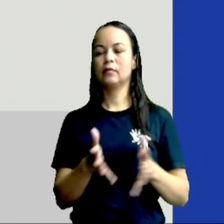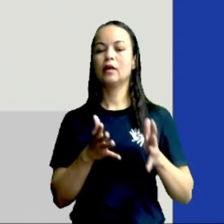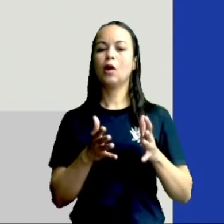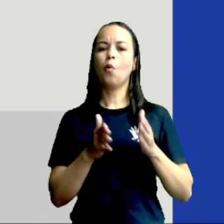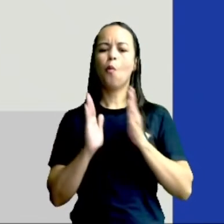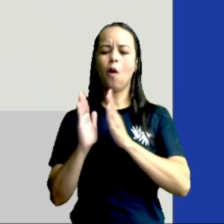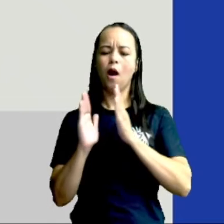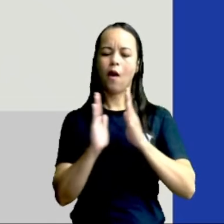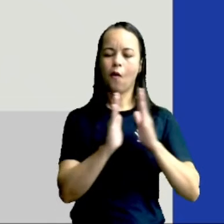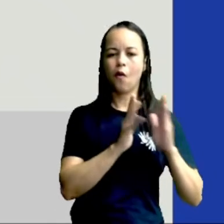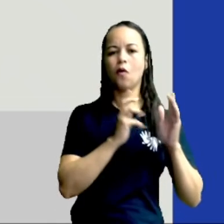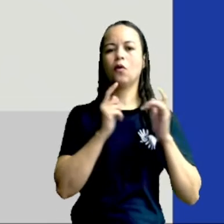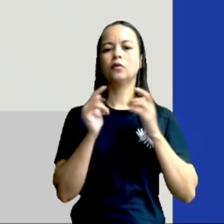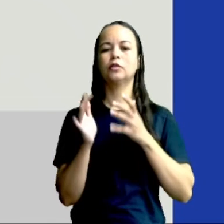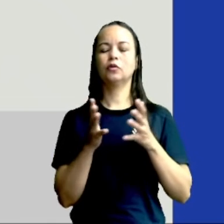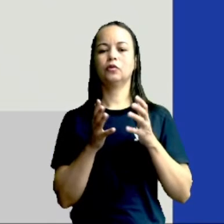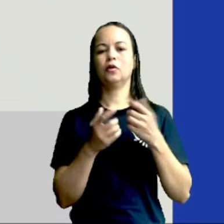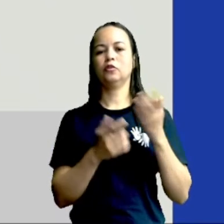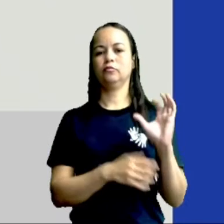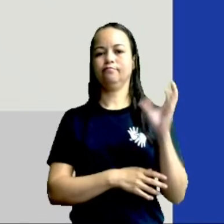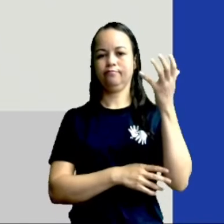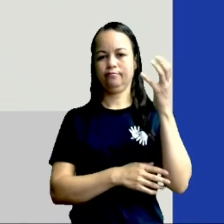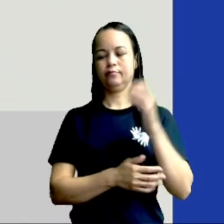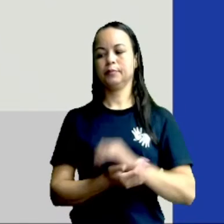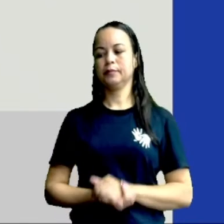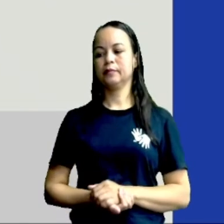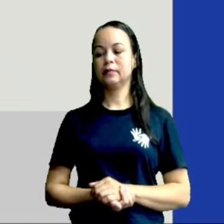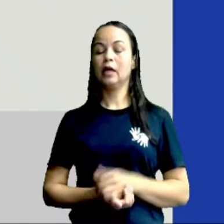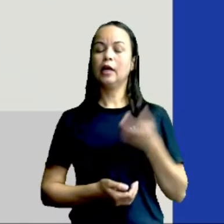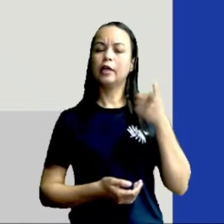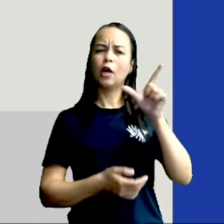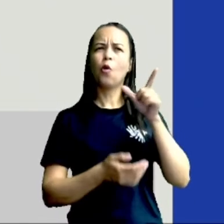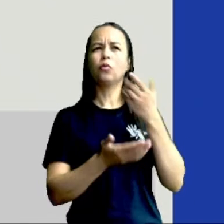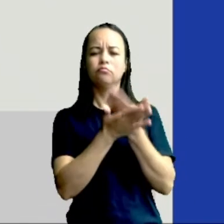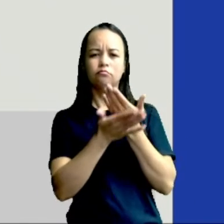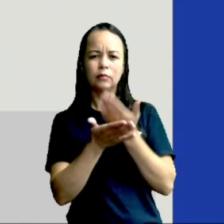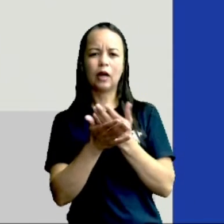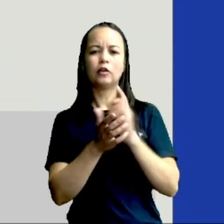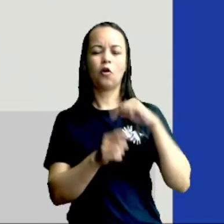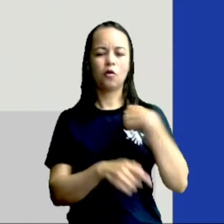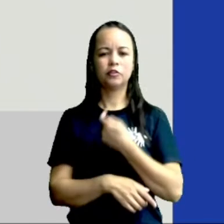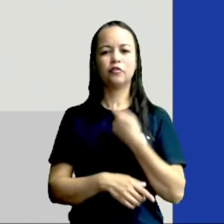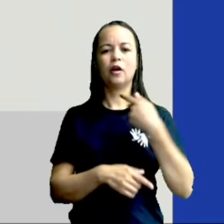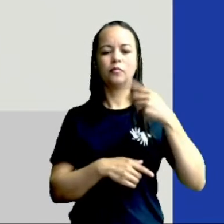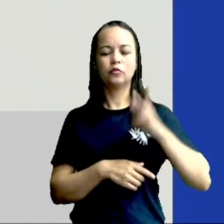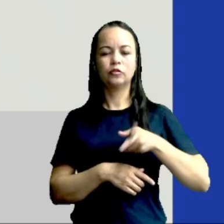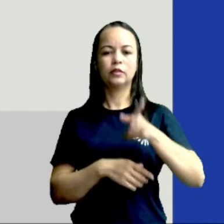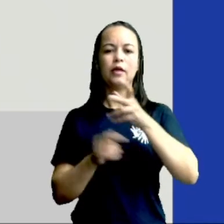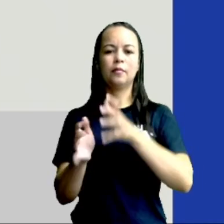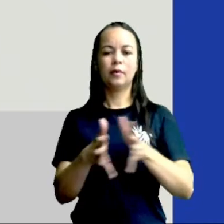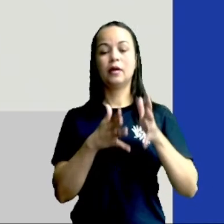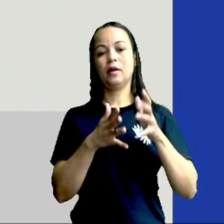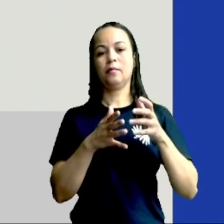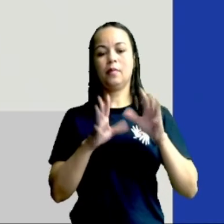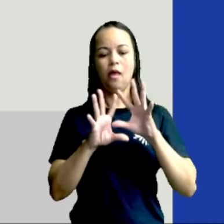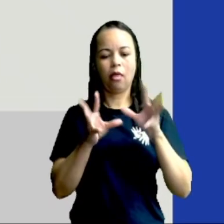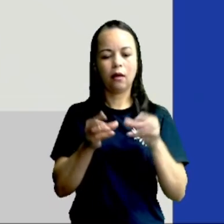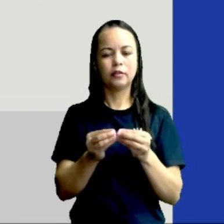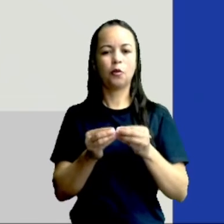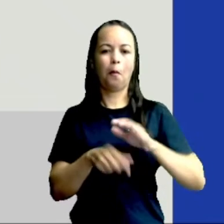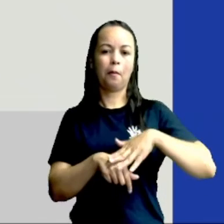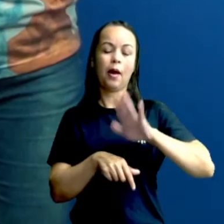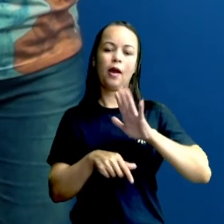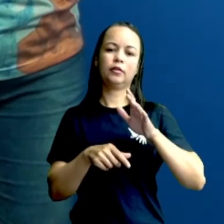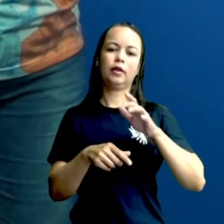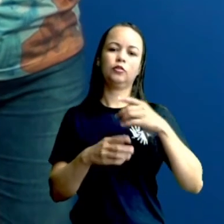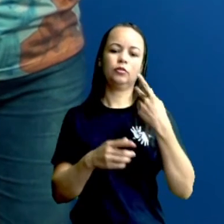uma ordem cronológica de resolução, que em outra aula a gente vai ampliando um pouquinho mais, porque dentro das